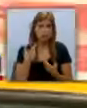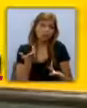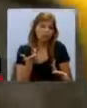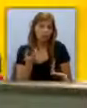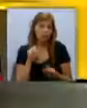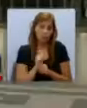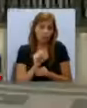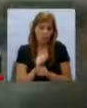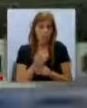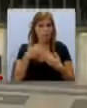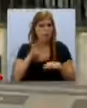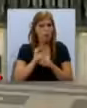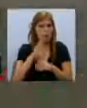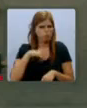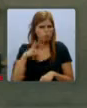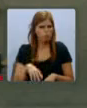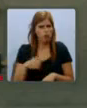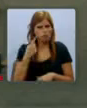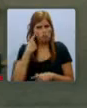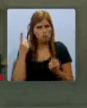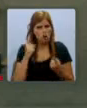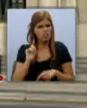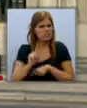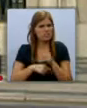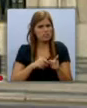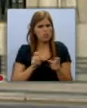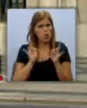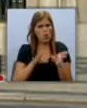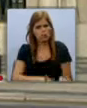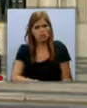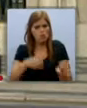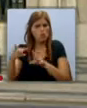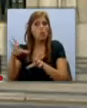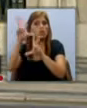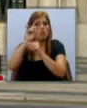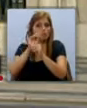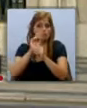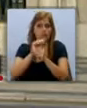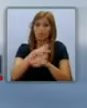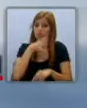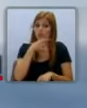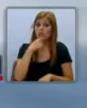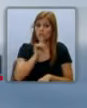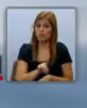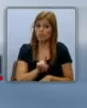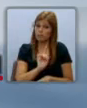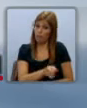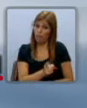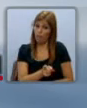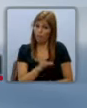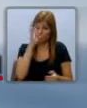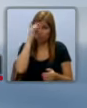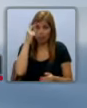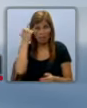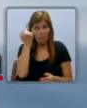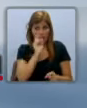Mas o Banco de Portugal, que se tem mostrado sempre contra a passagem de qualquer encargo para o novo banco, reafirma precisamente esse princípio,